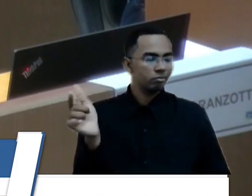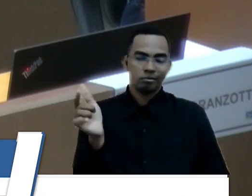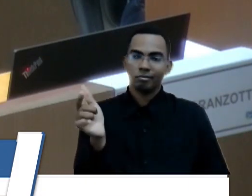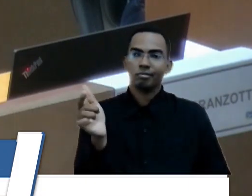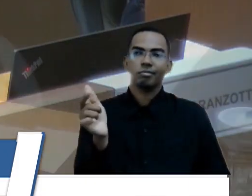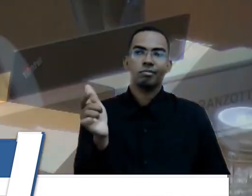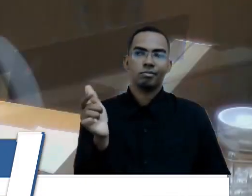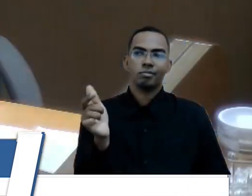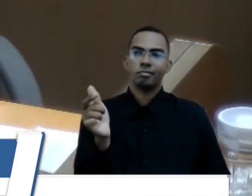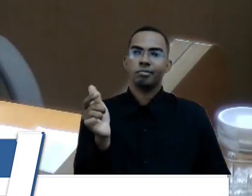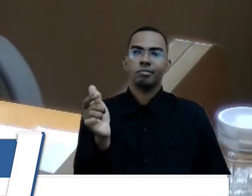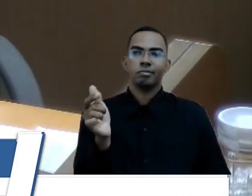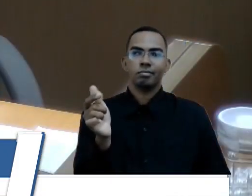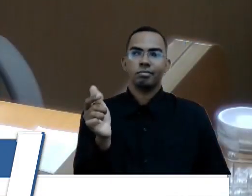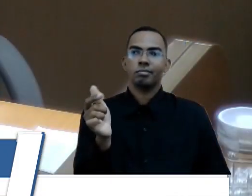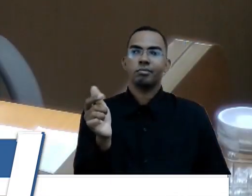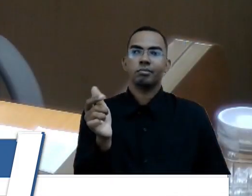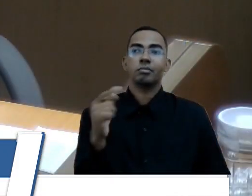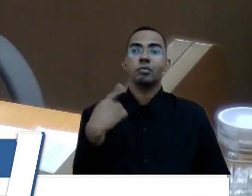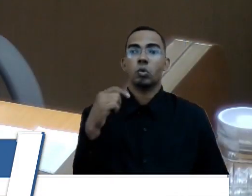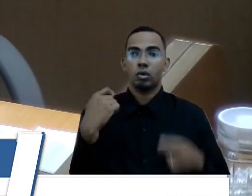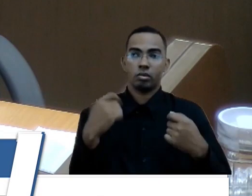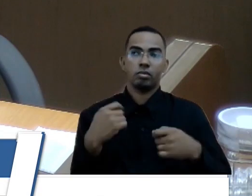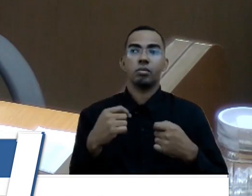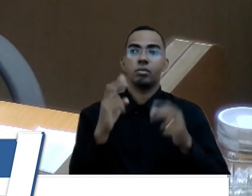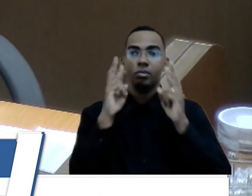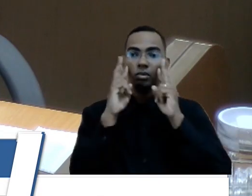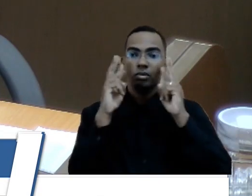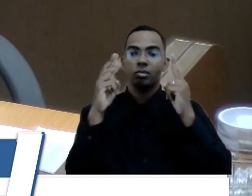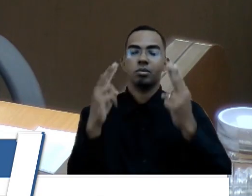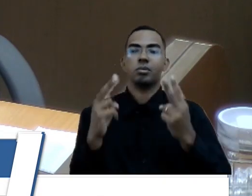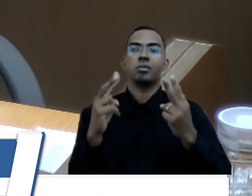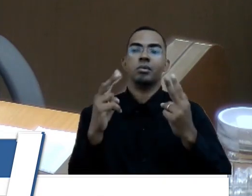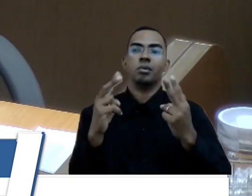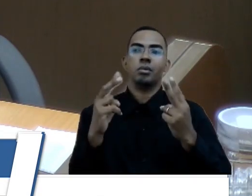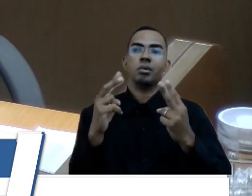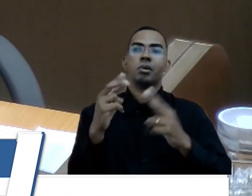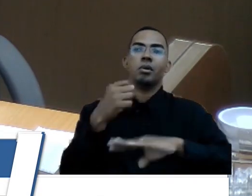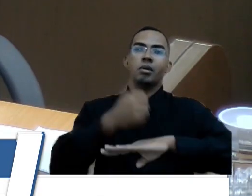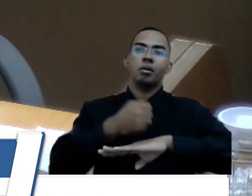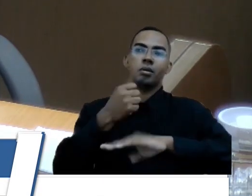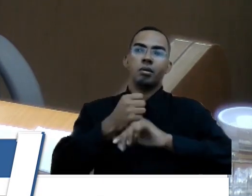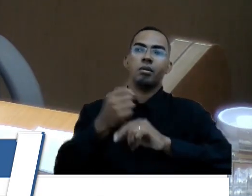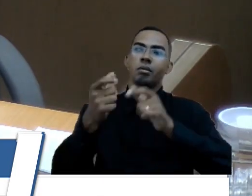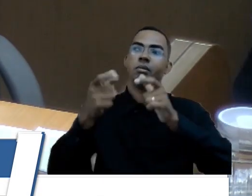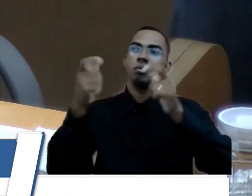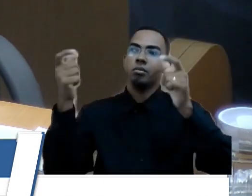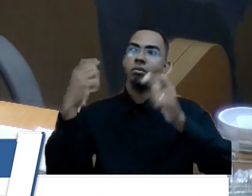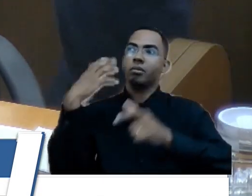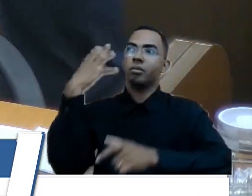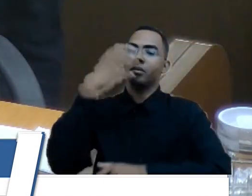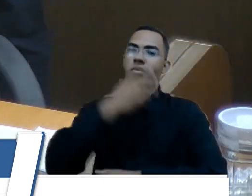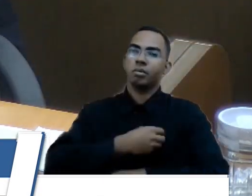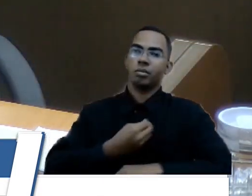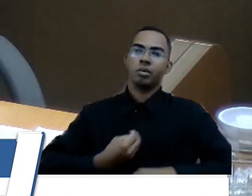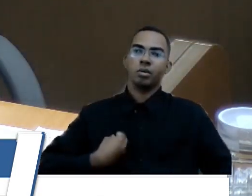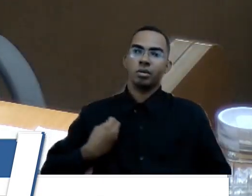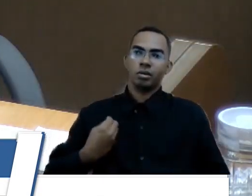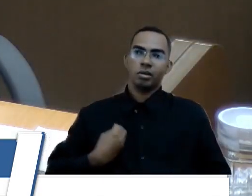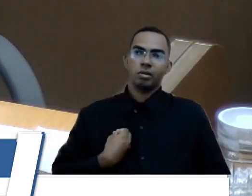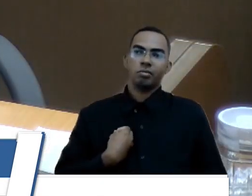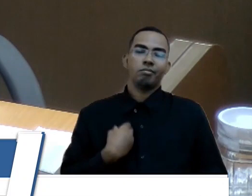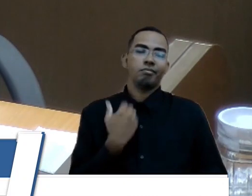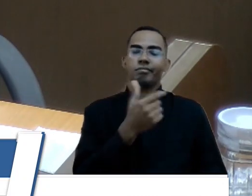que a gente precisa desse olhar, né? Franca é uma cidade tão grande, tão linda de se viver e não